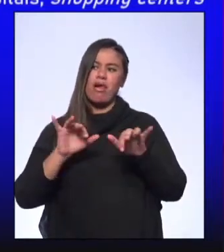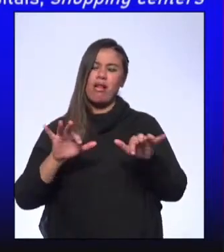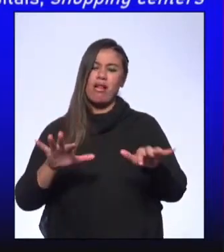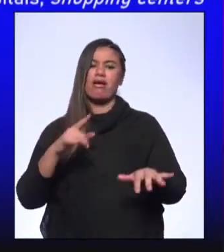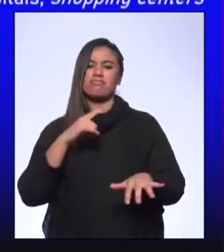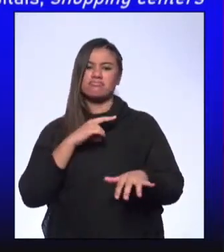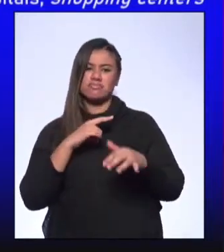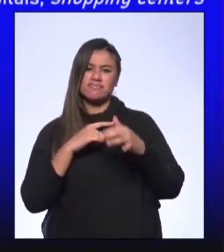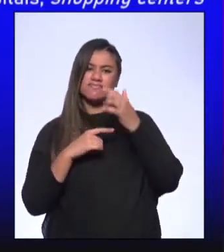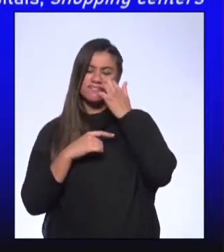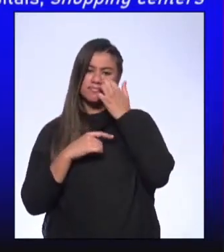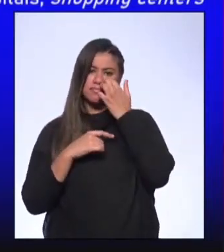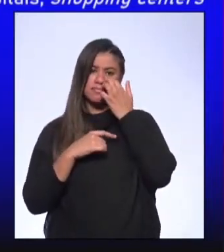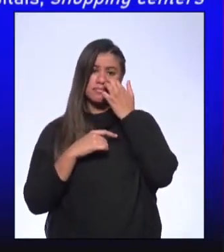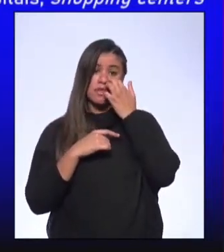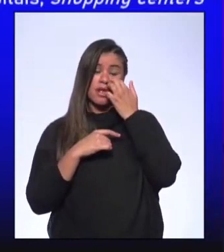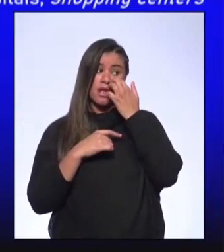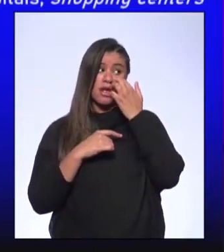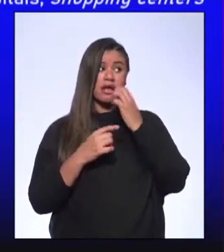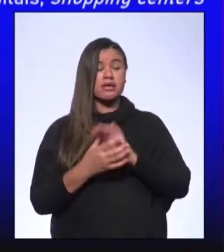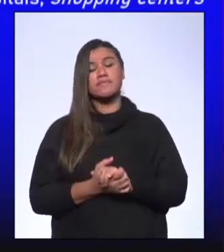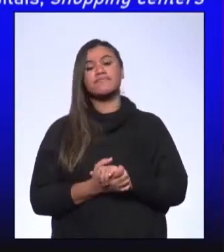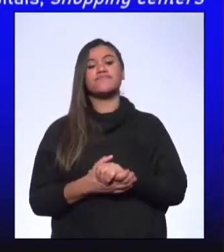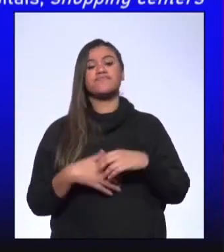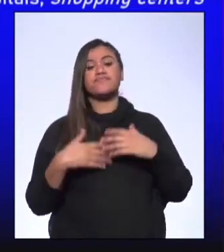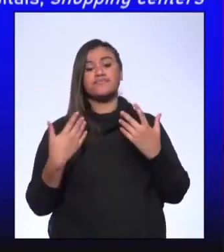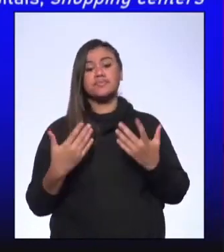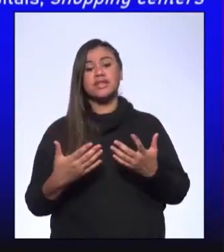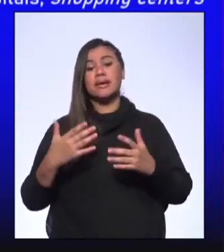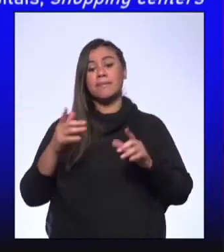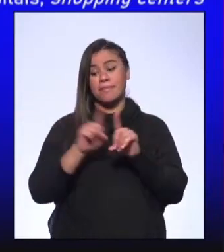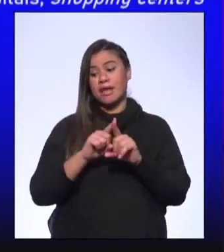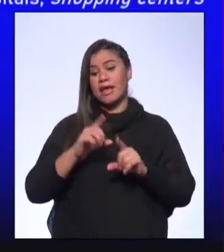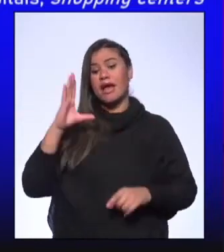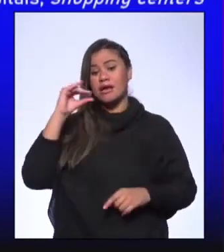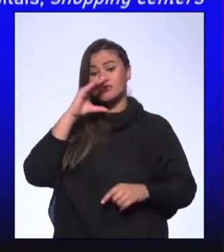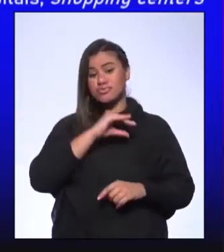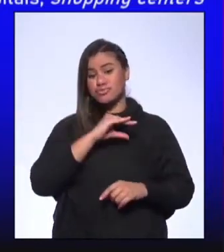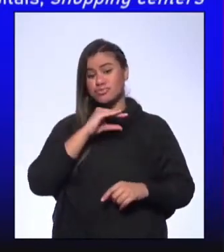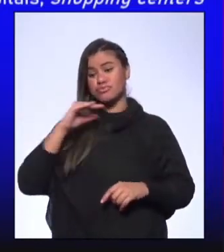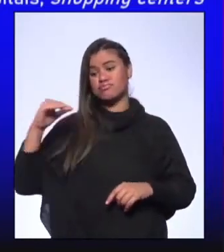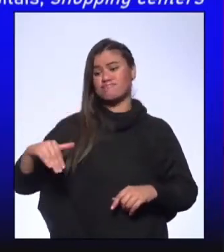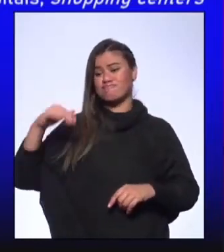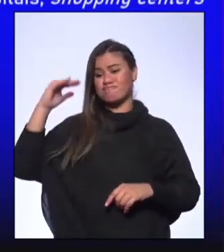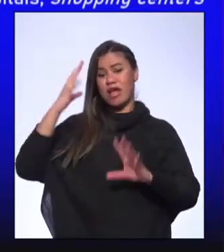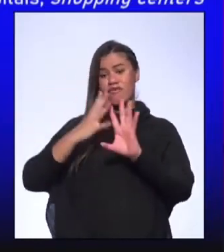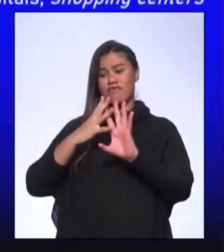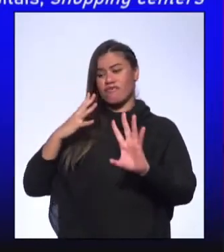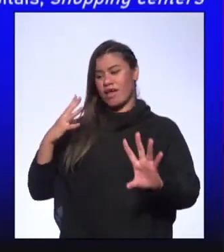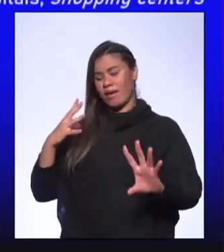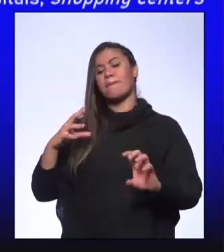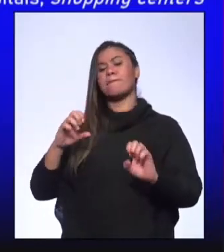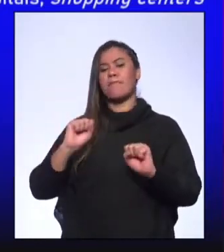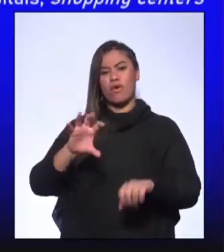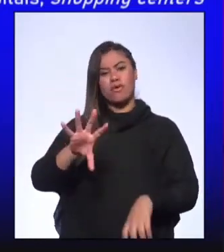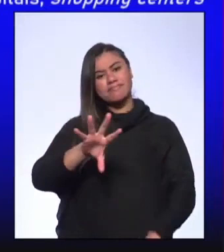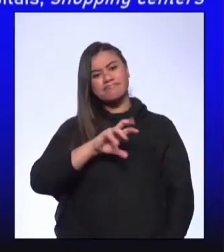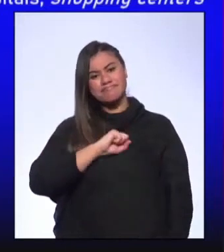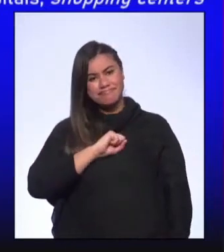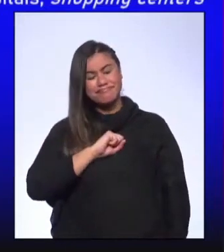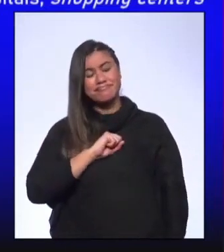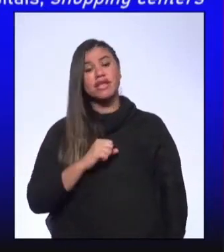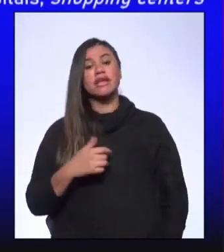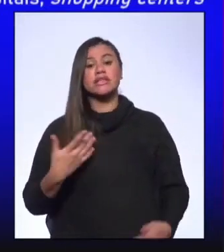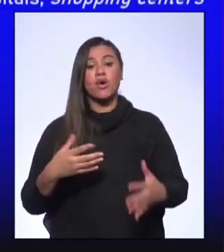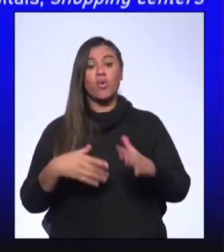estão acompanhando essas crianças. Então, entendo que uma orientação educacional a respeito dos